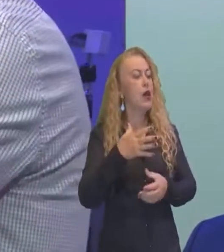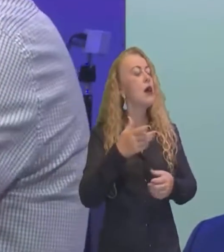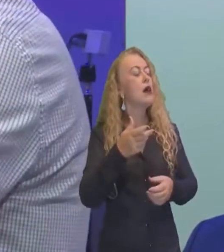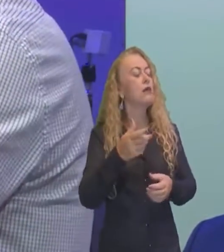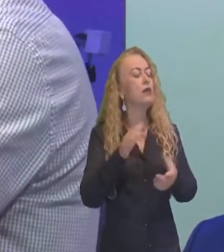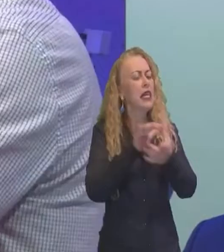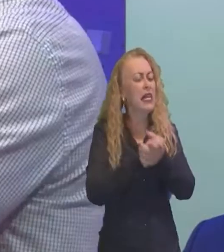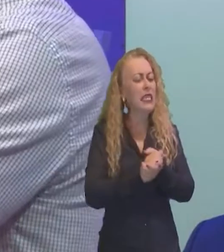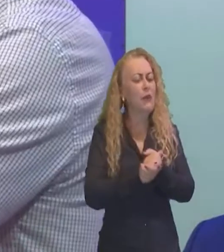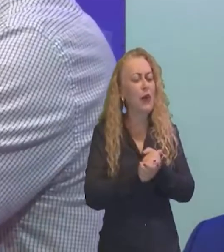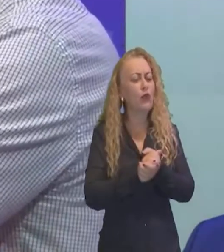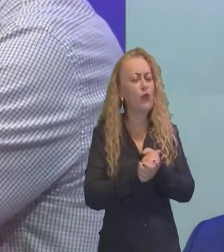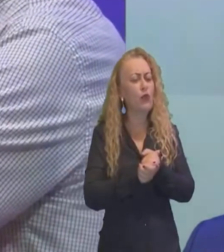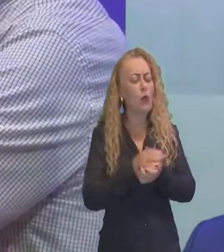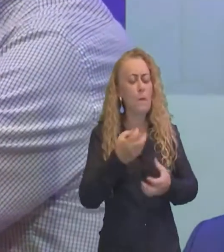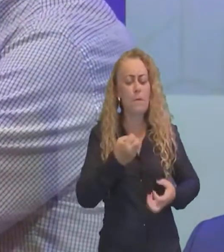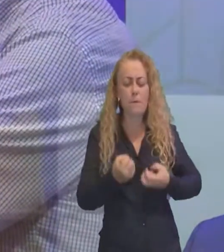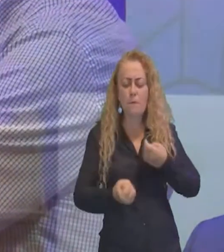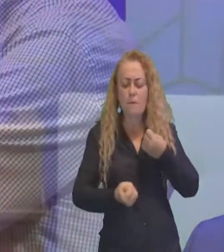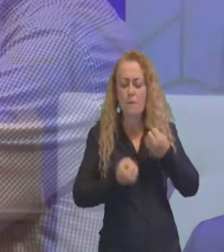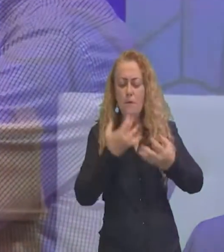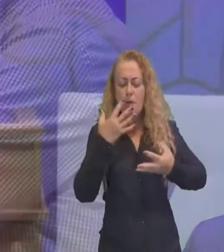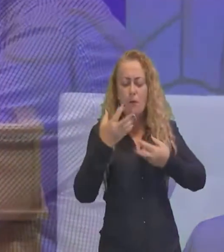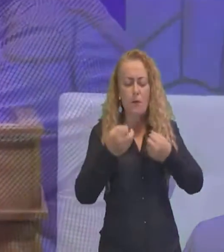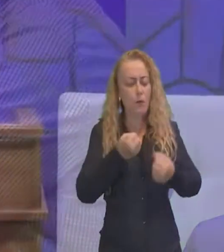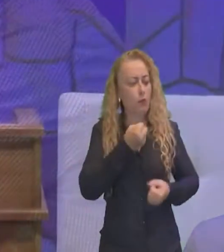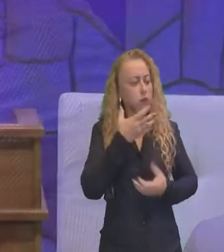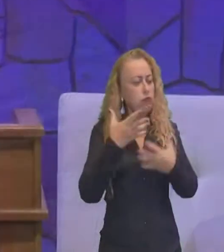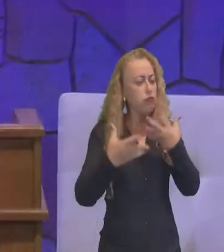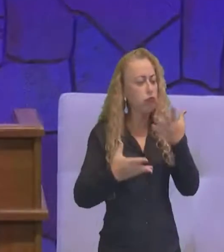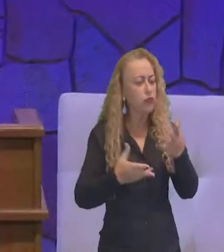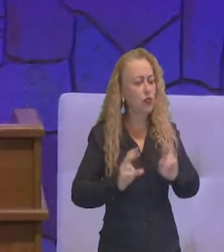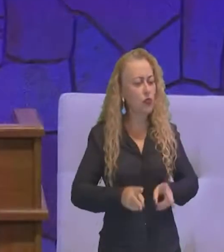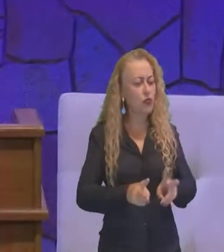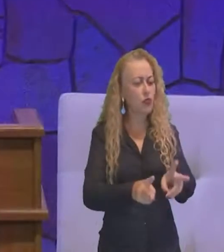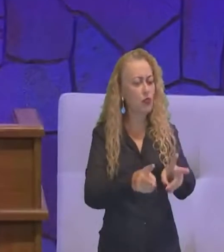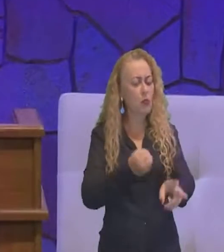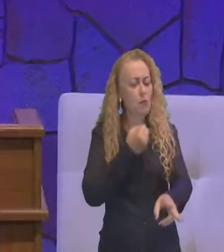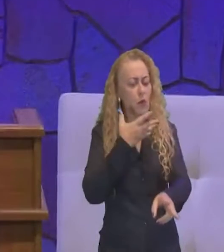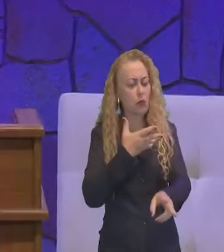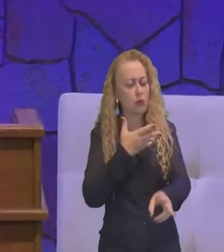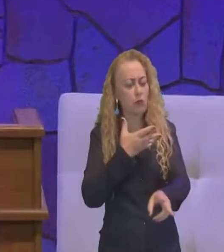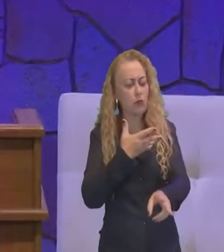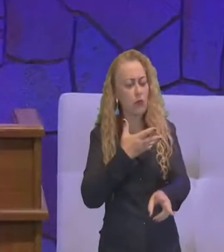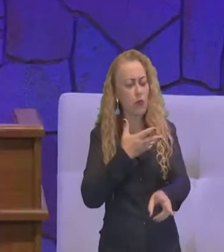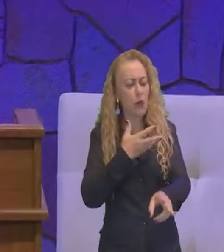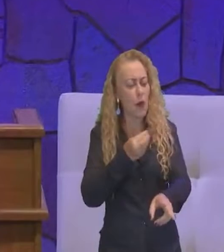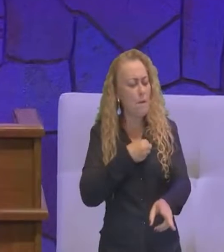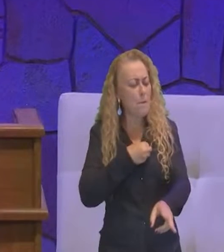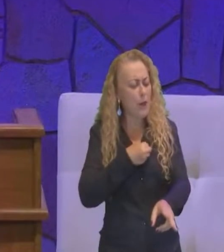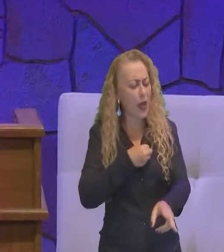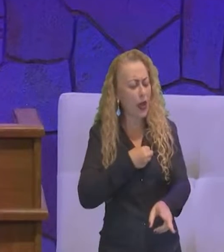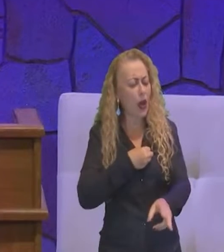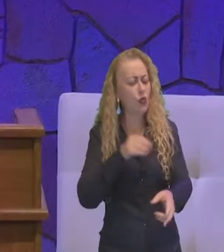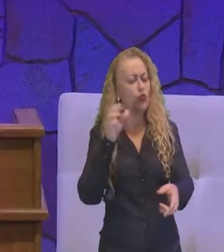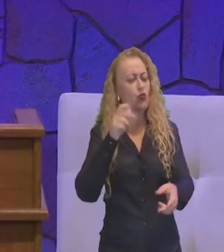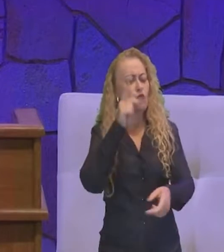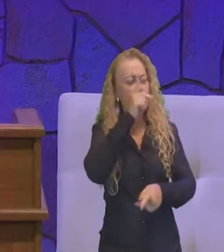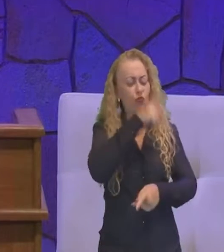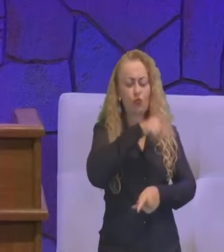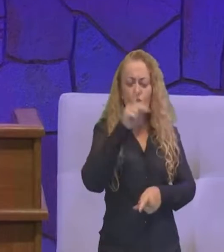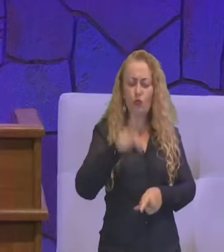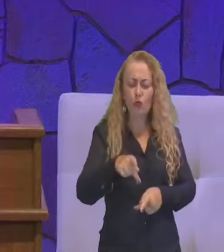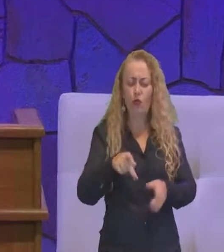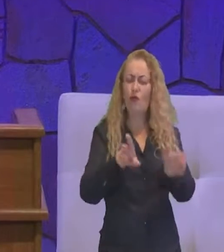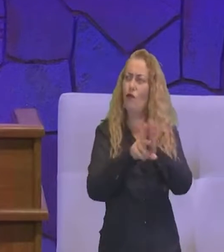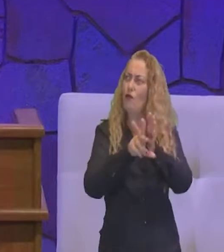seja um casamento abundante e feliz. Um dos grandes pecados do povo de Deus, e